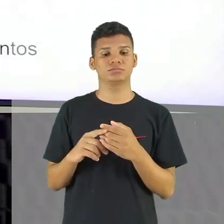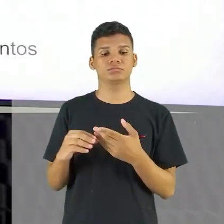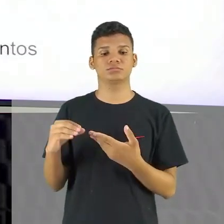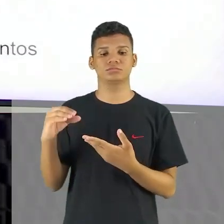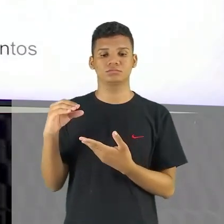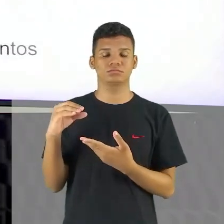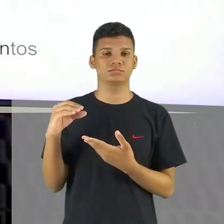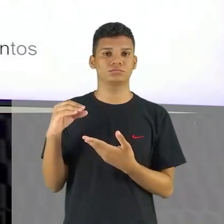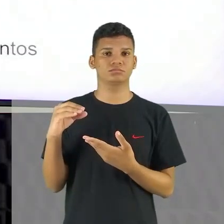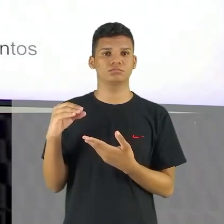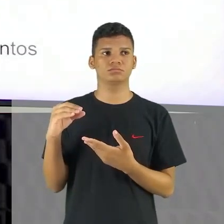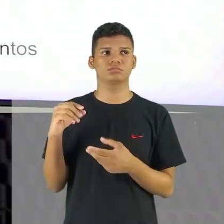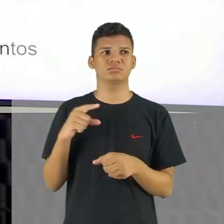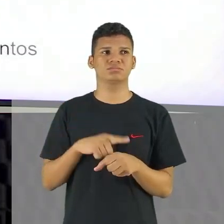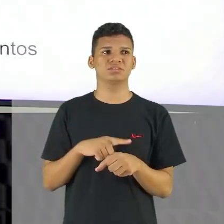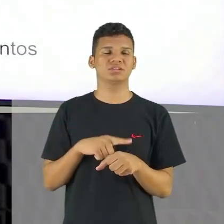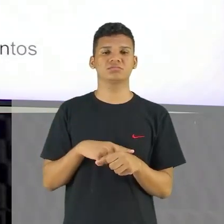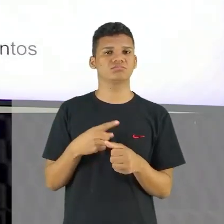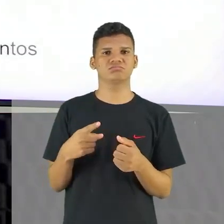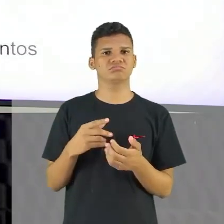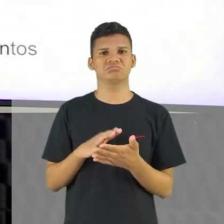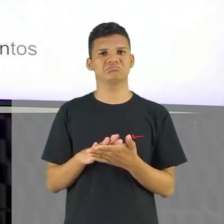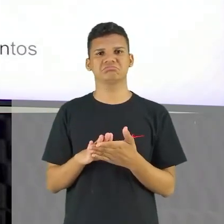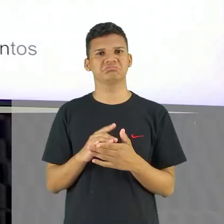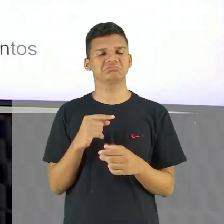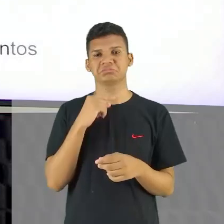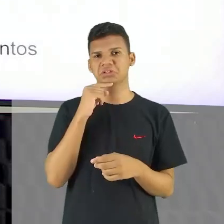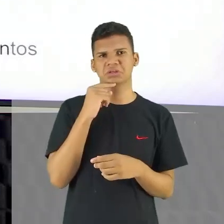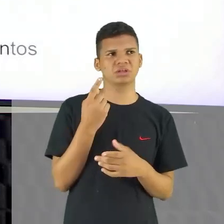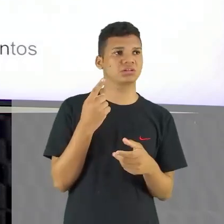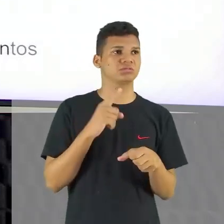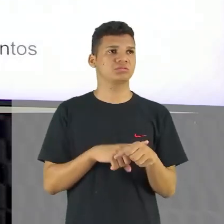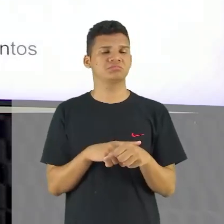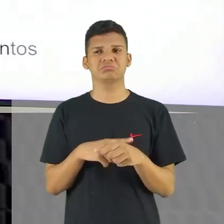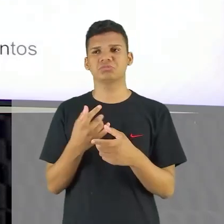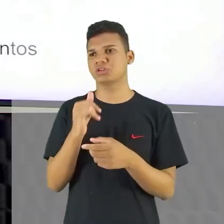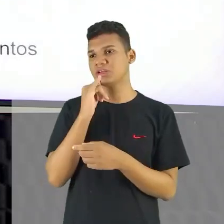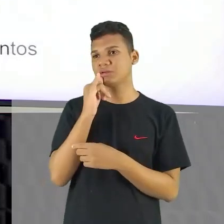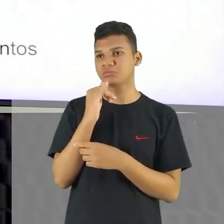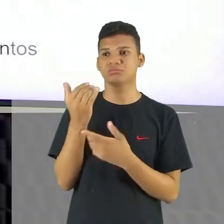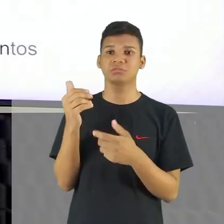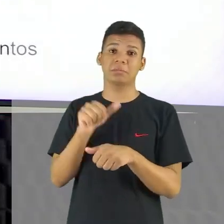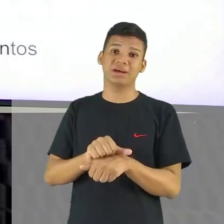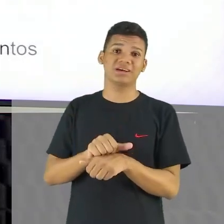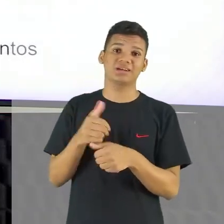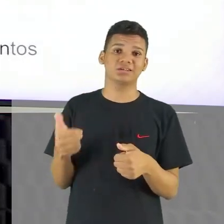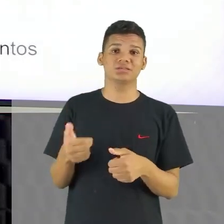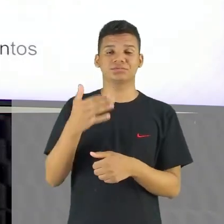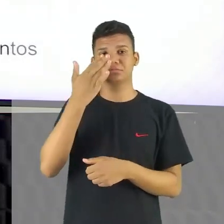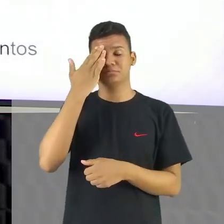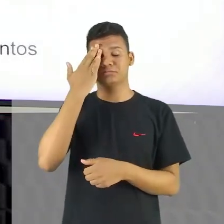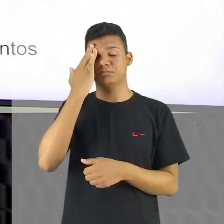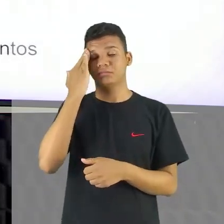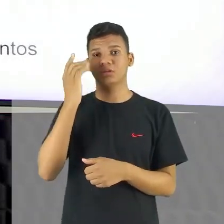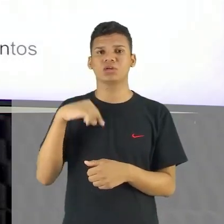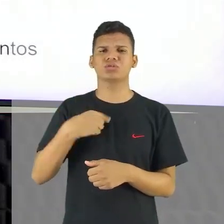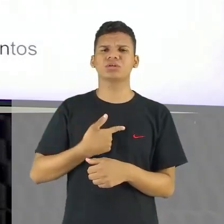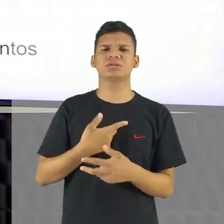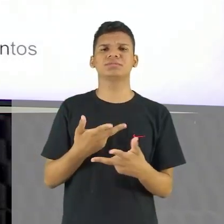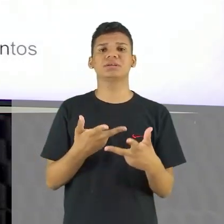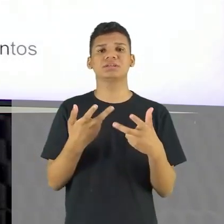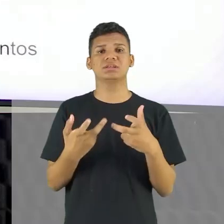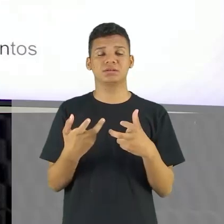o tempo não se segura, né? Ninguém segura o tempo. Vamos ver aqui as alternativas também, elas